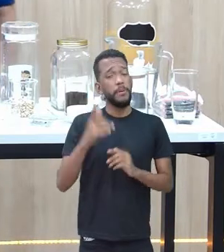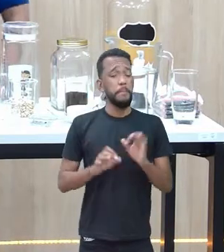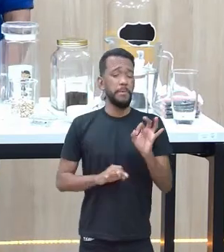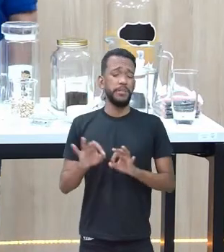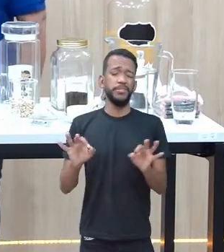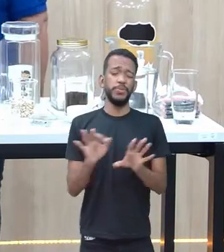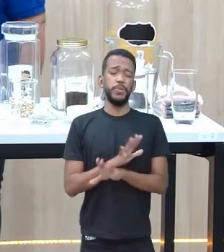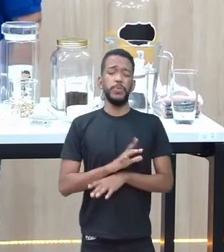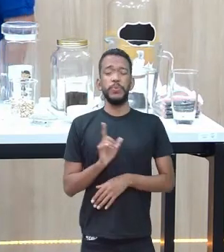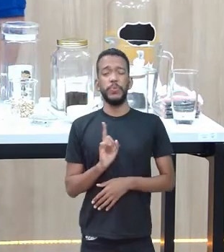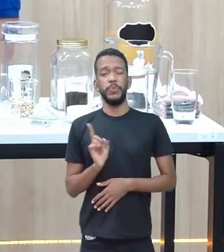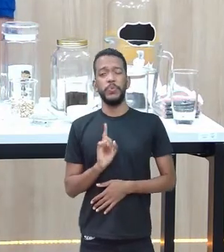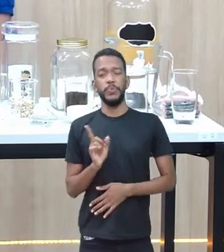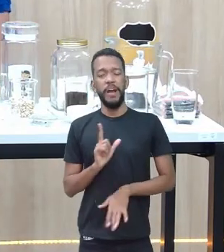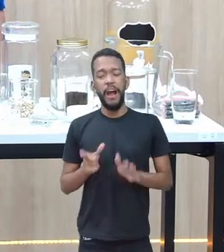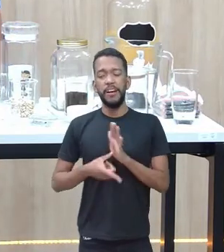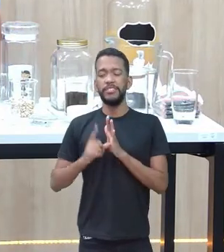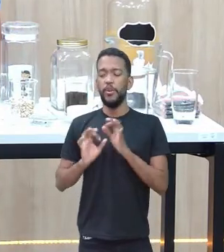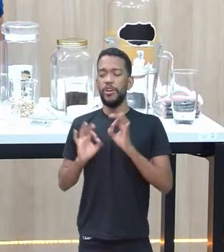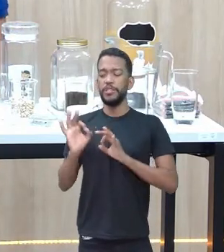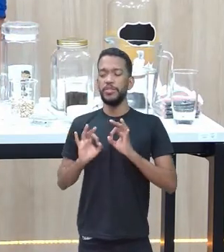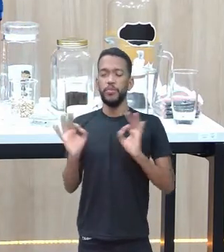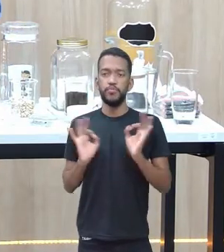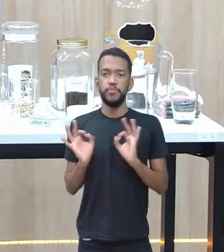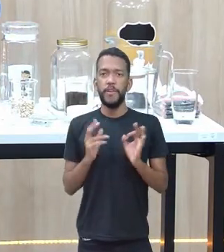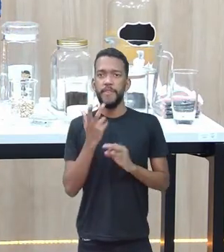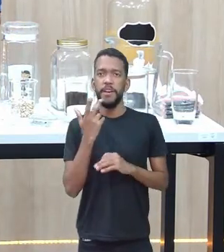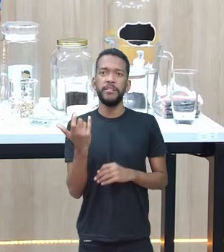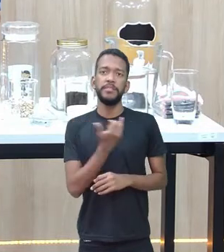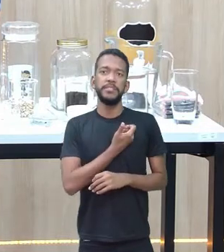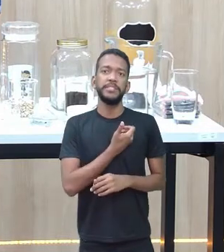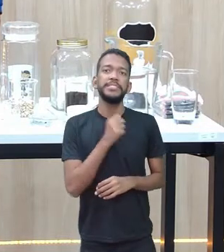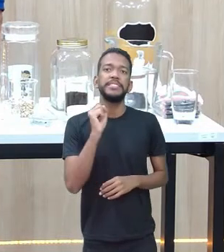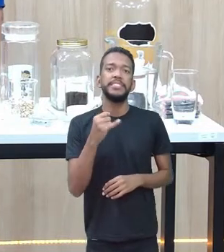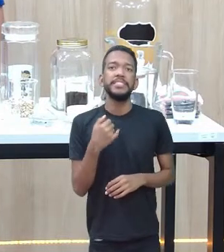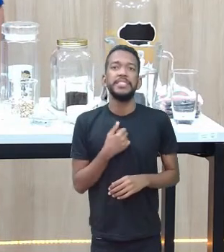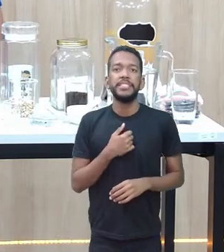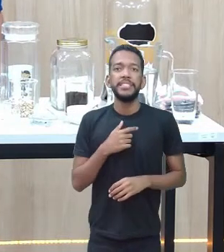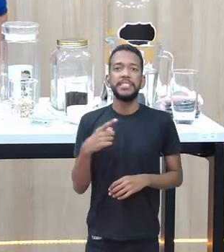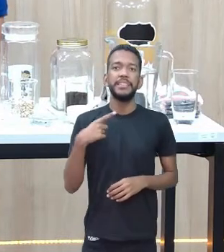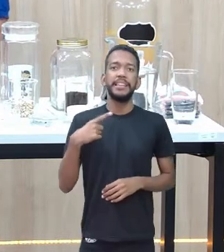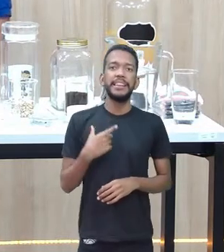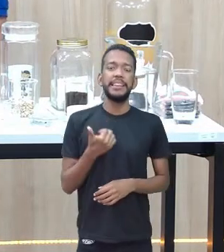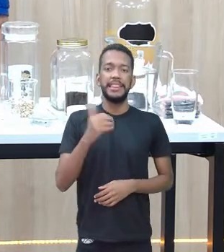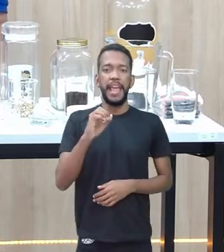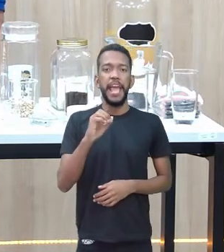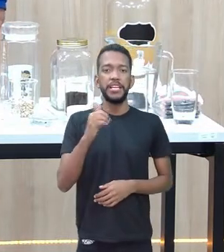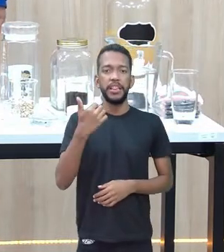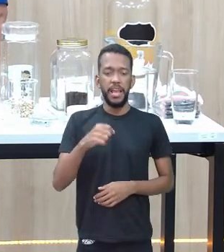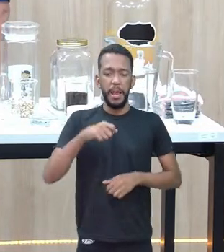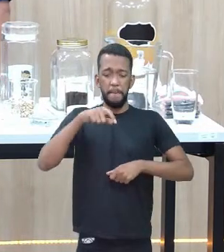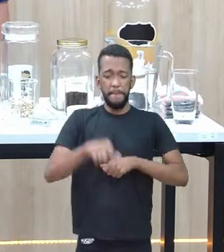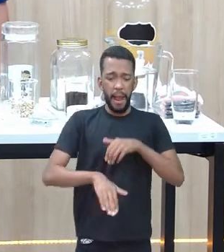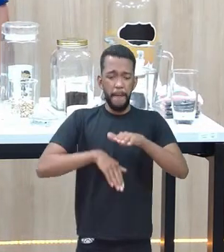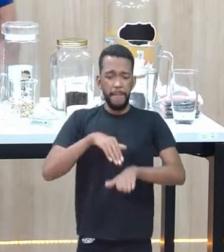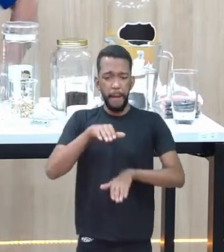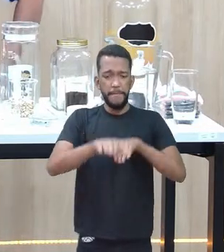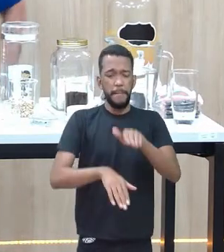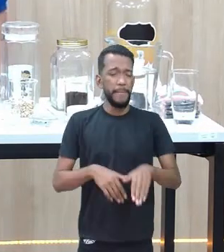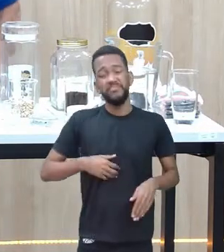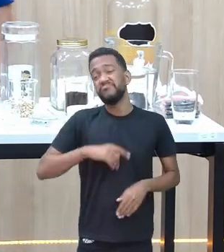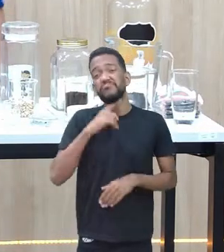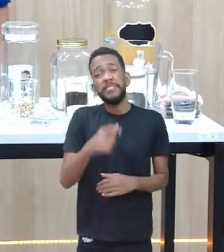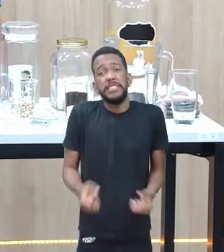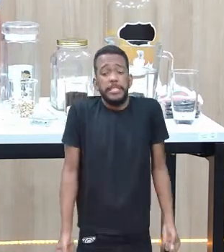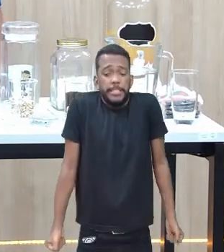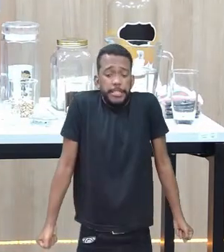as compras. Olha essa senhora, olha o que ela está dizendo para a gente. Se fosse para dar mais 10 passos, eu não ia aguentar. Ela